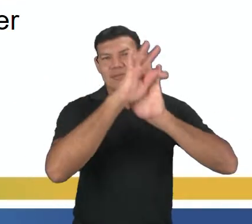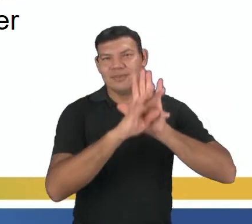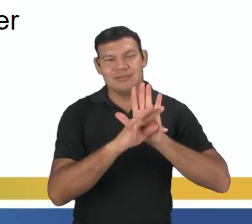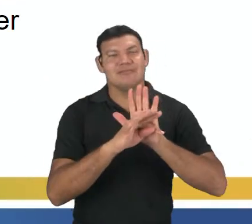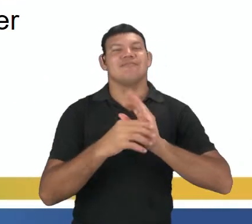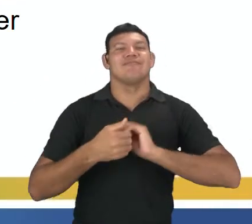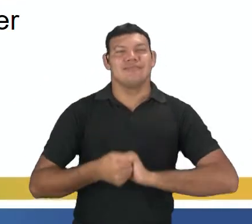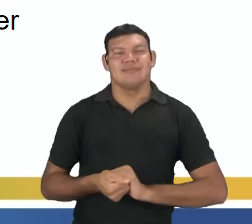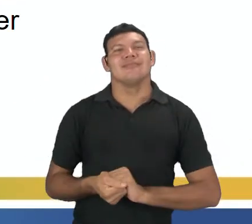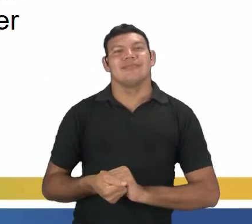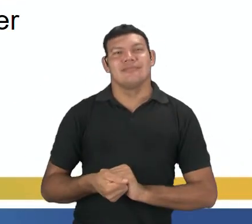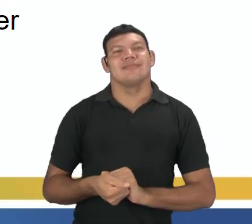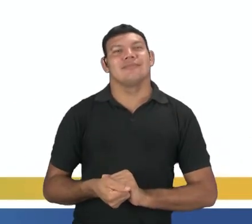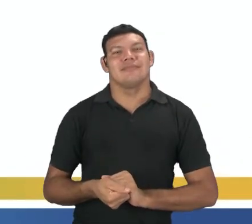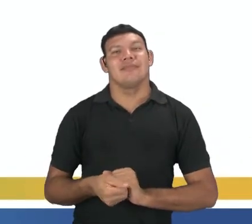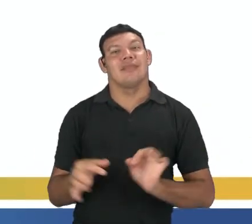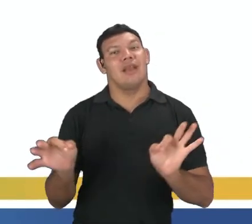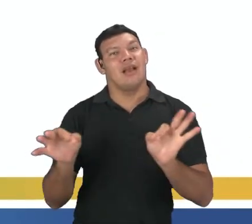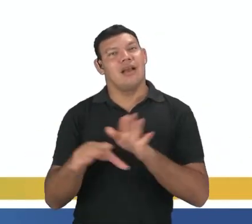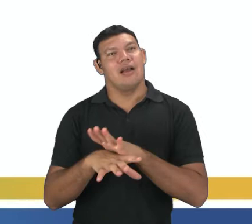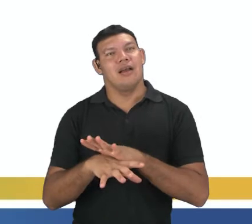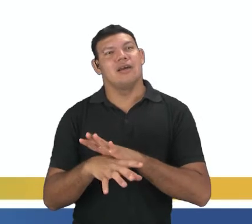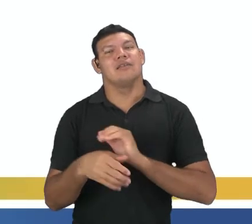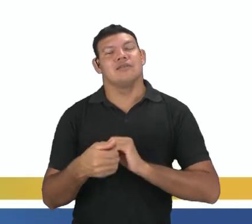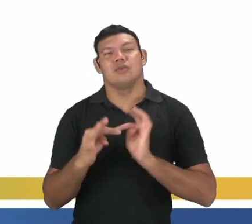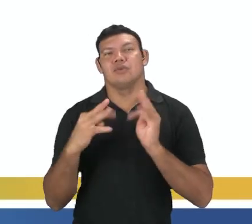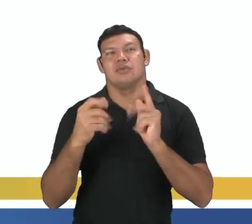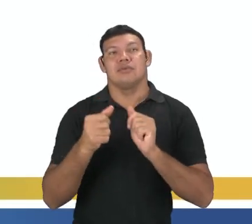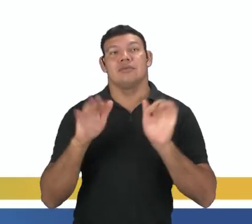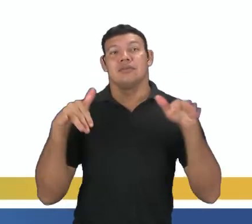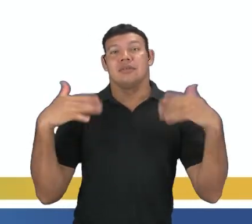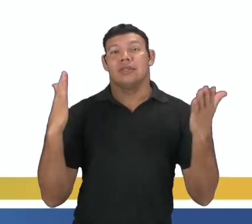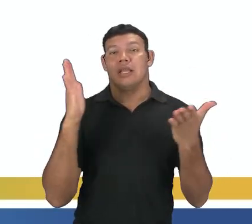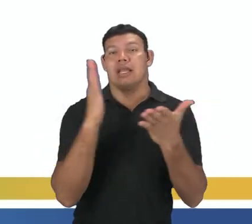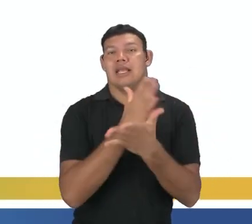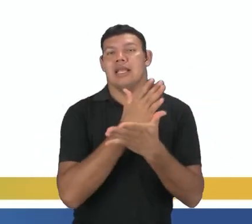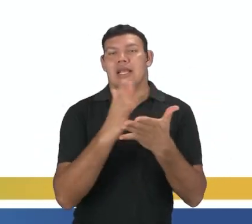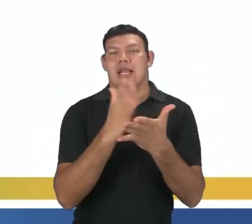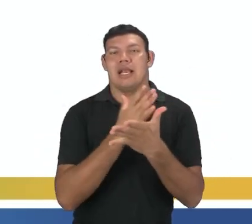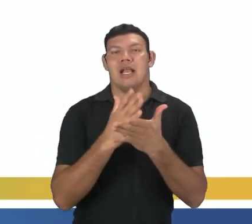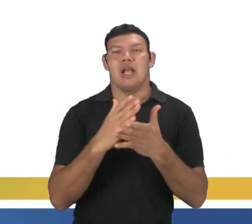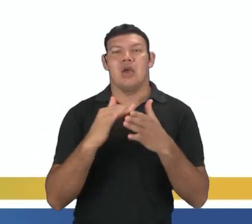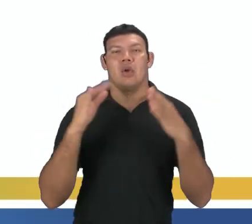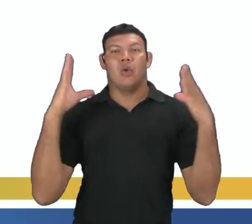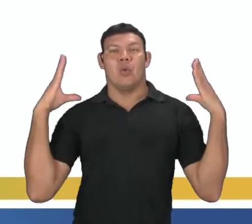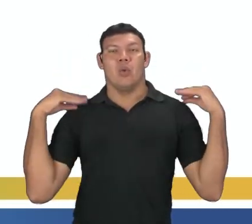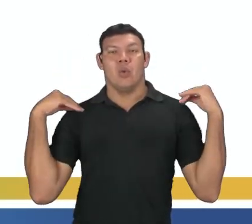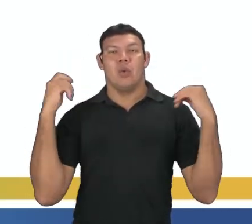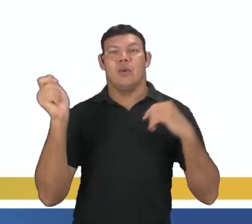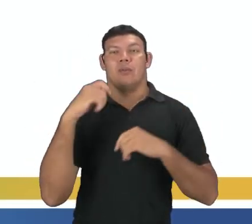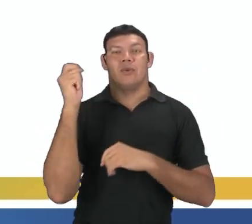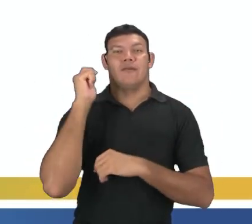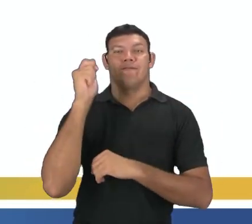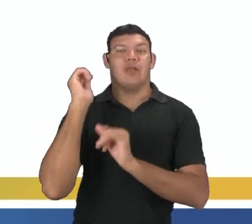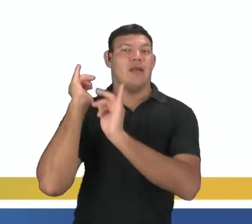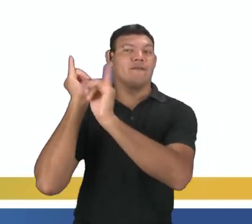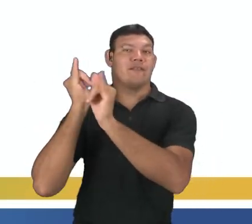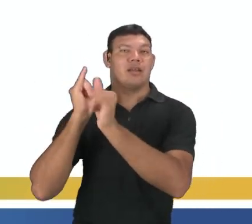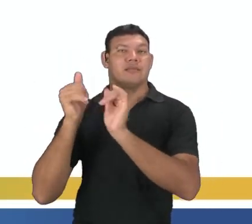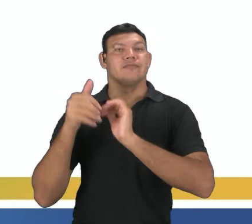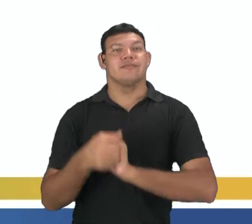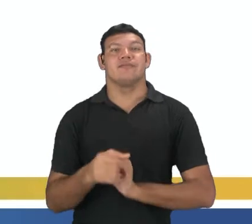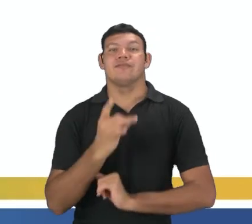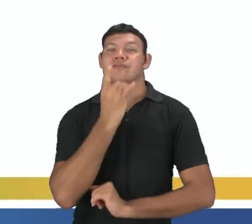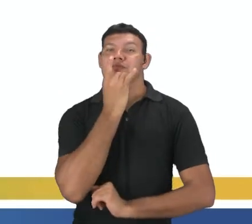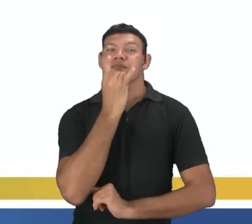terminou, aonde se encerra tudo. Alguns contos de fadas, né, que vocês já devem conhecer. A Bela